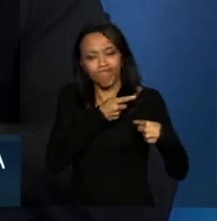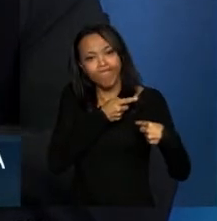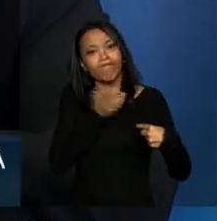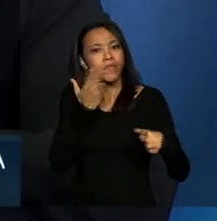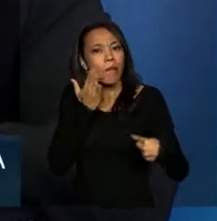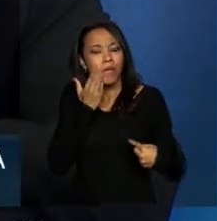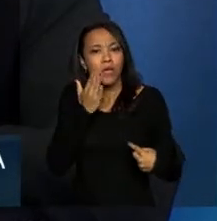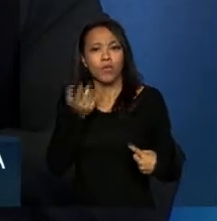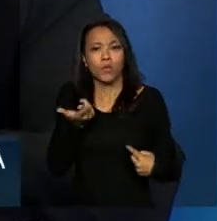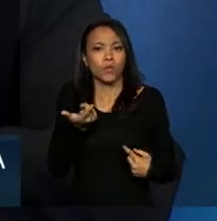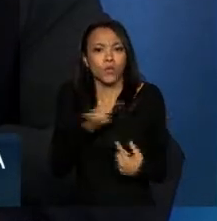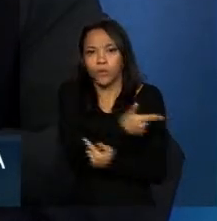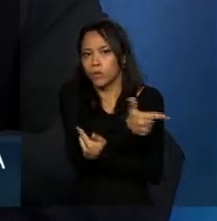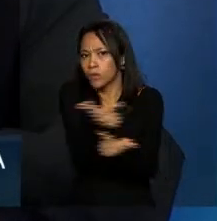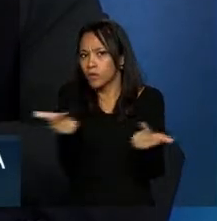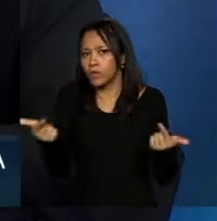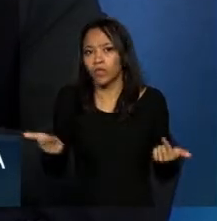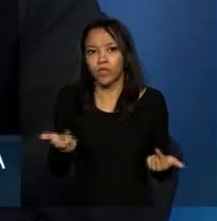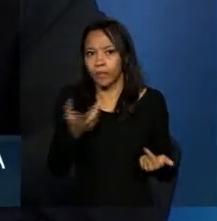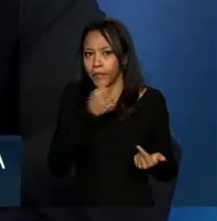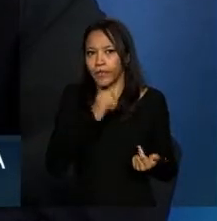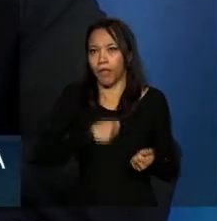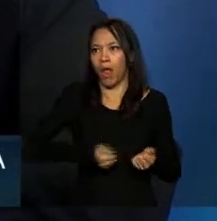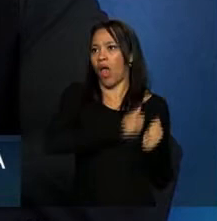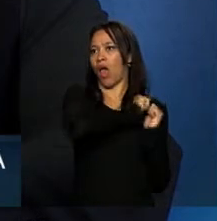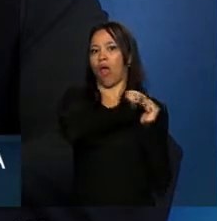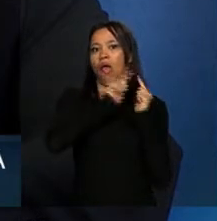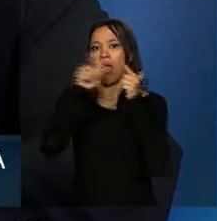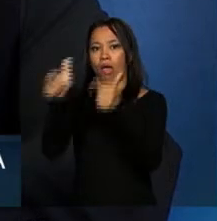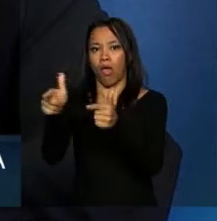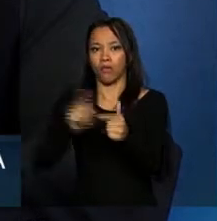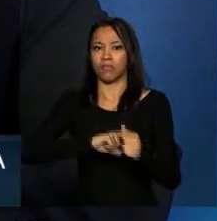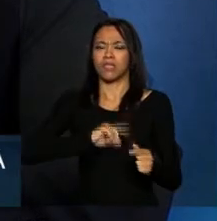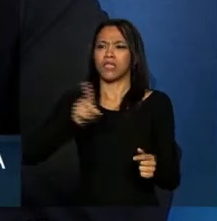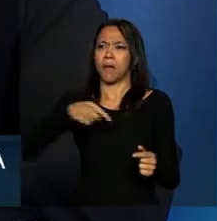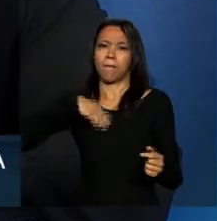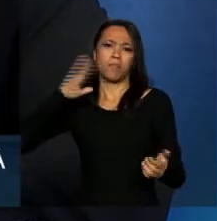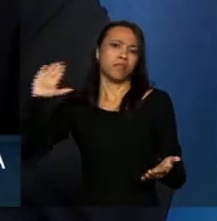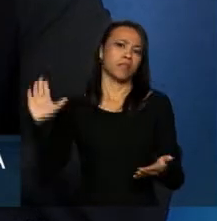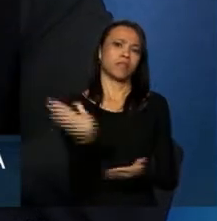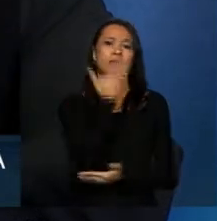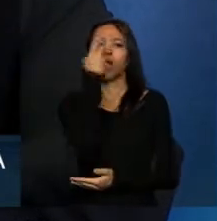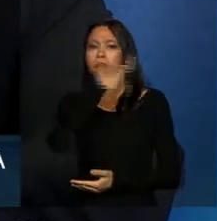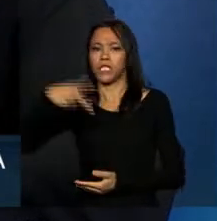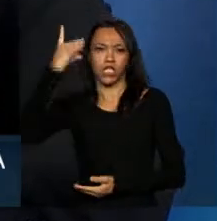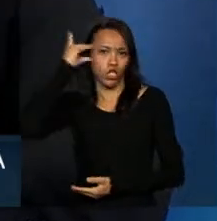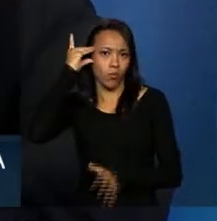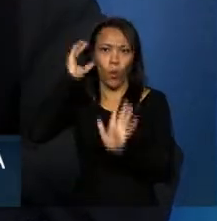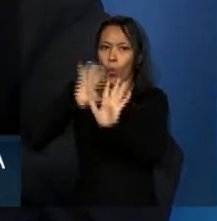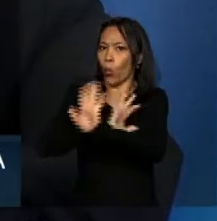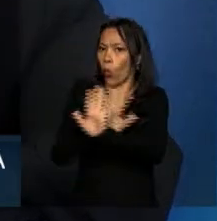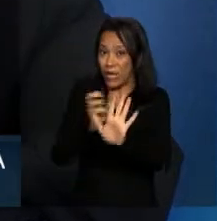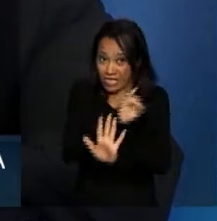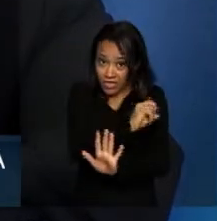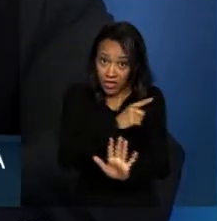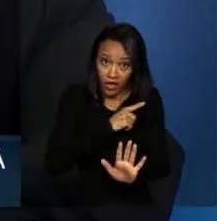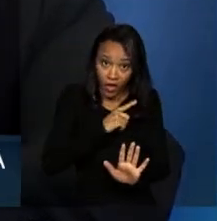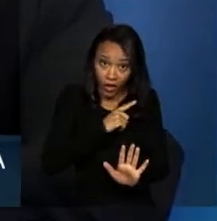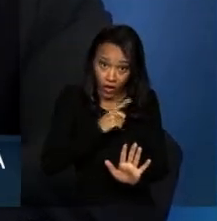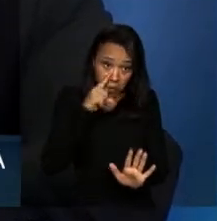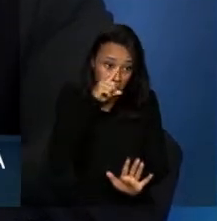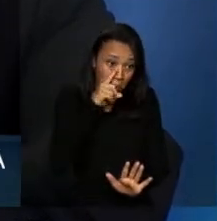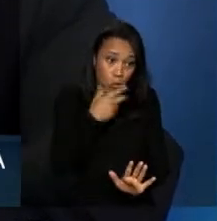não tem algo algum que incrimine a presidenta Dilma para impeachment. Se tiver, eu não estou sabendo,